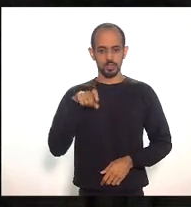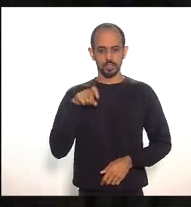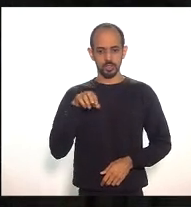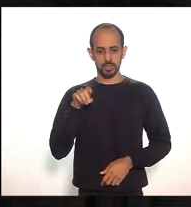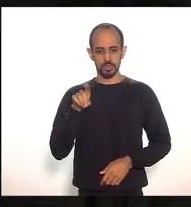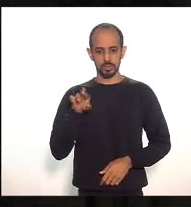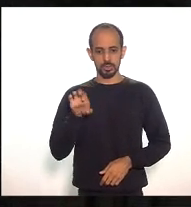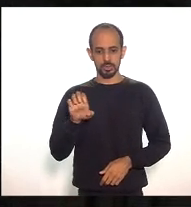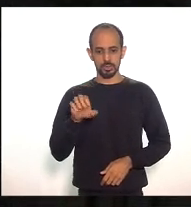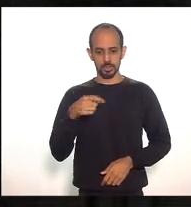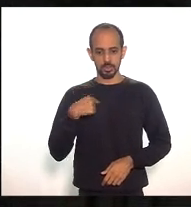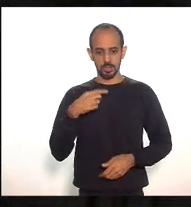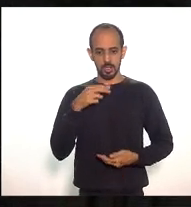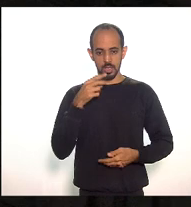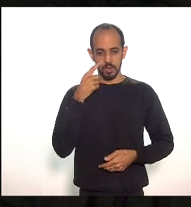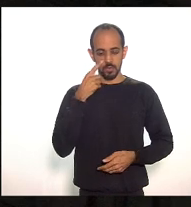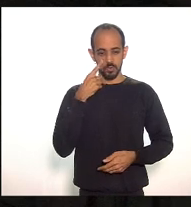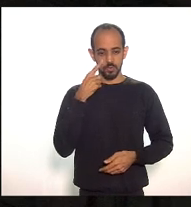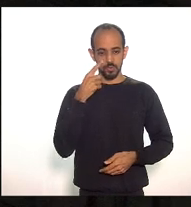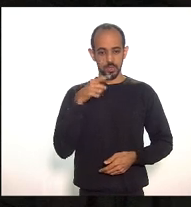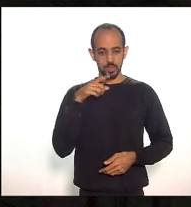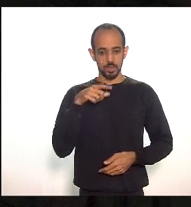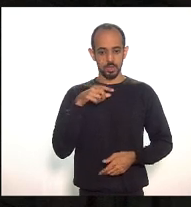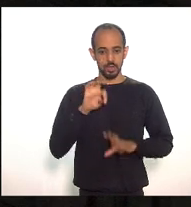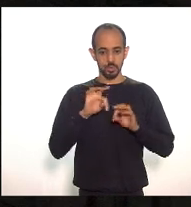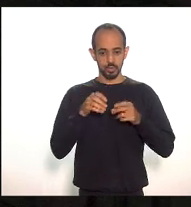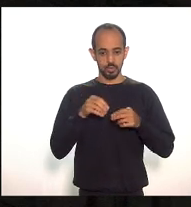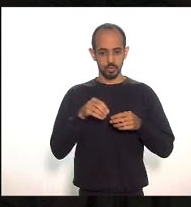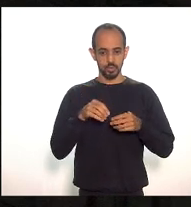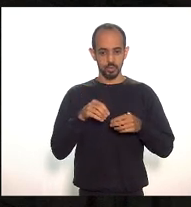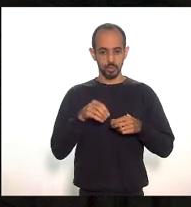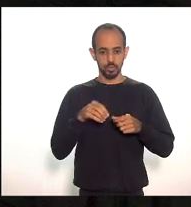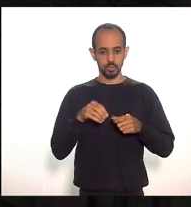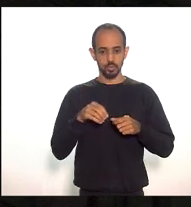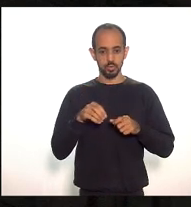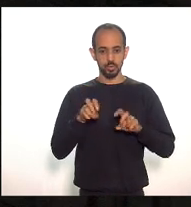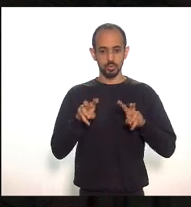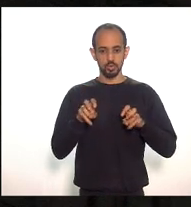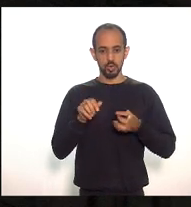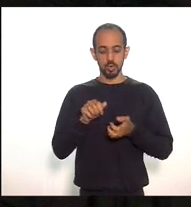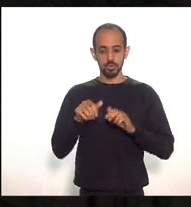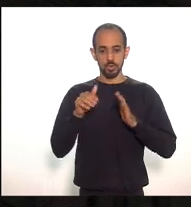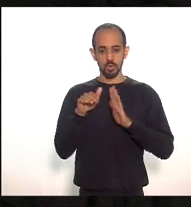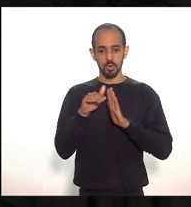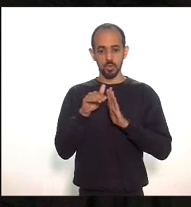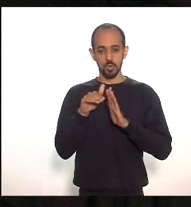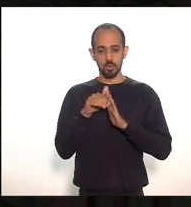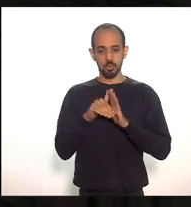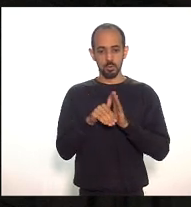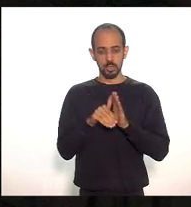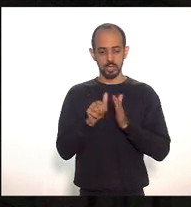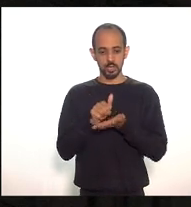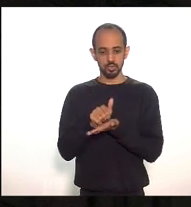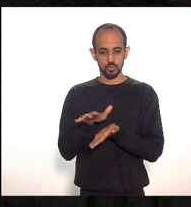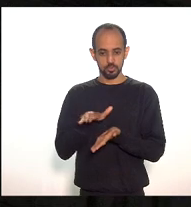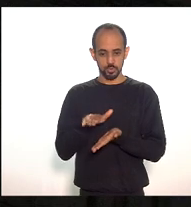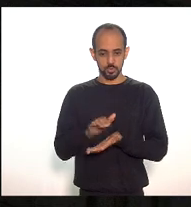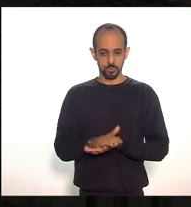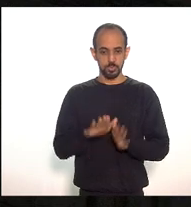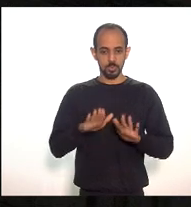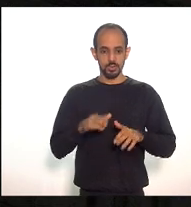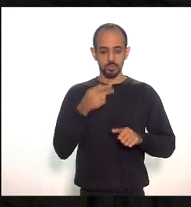li os áudios por isso que eu conheço os fatos que envolvem o processo de impeach mas eu tô aqui Presidente para dizer que mais uma vez o